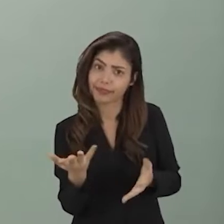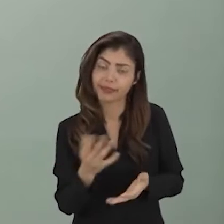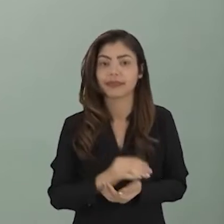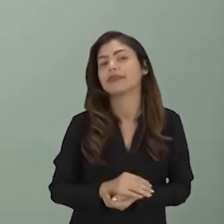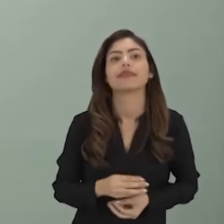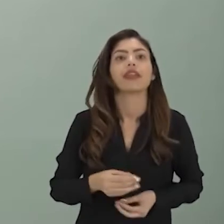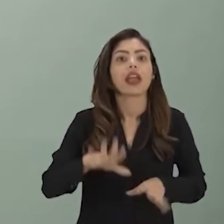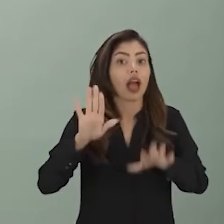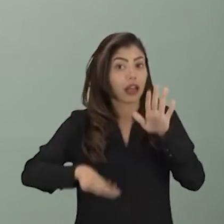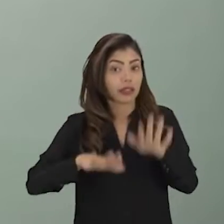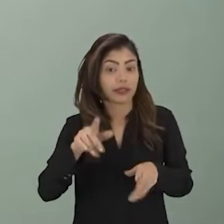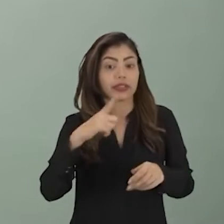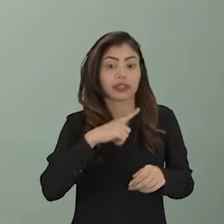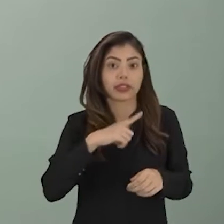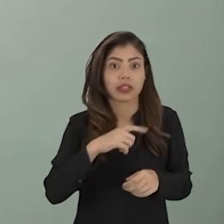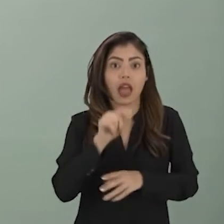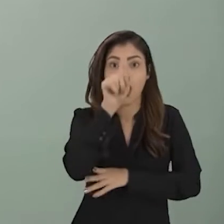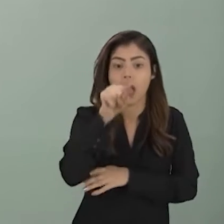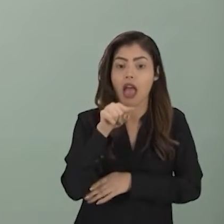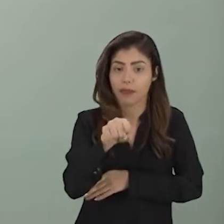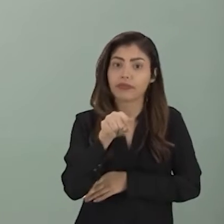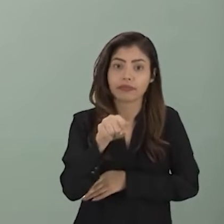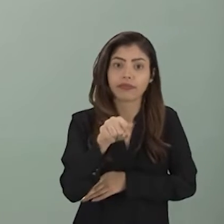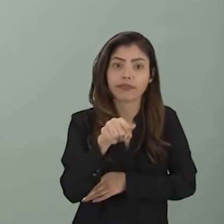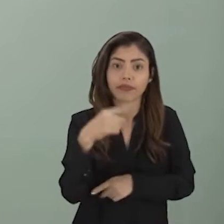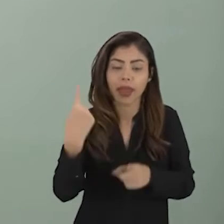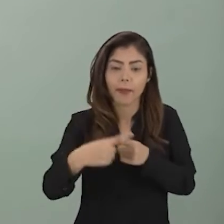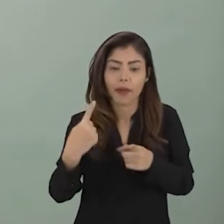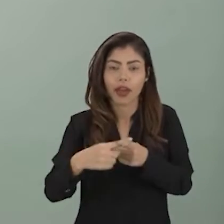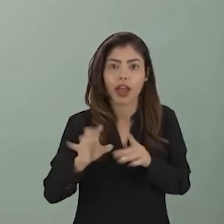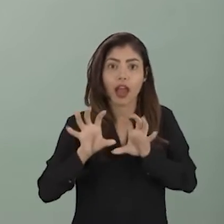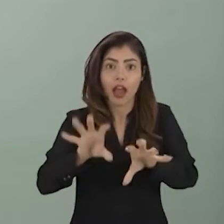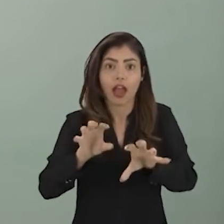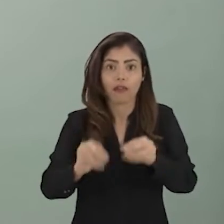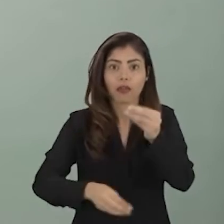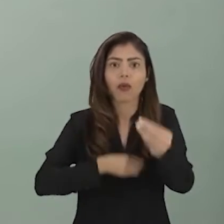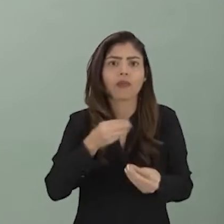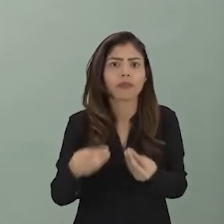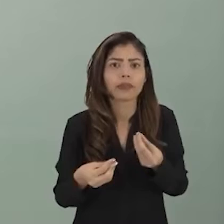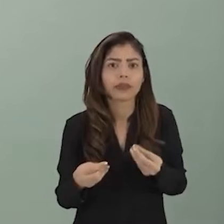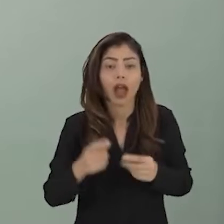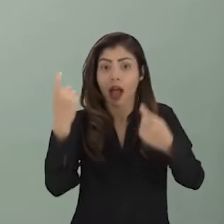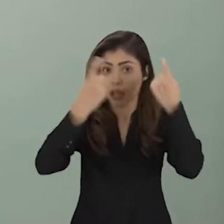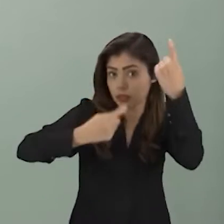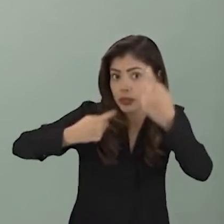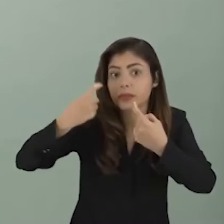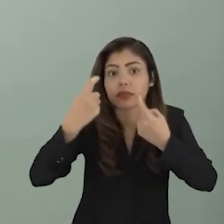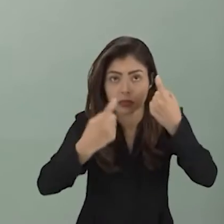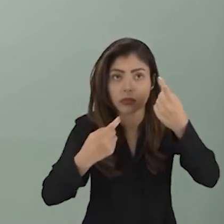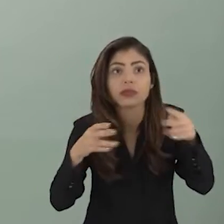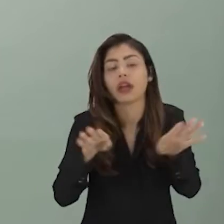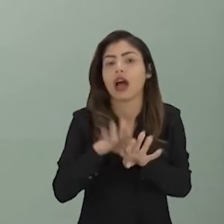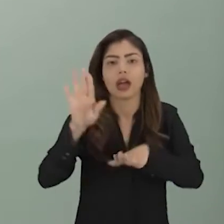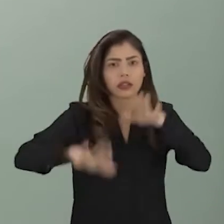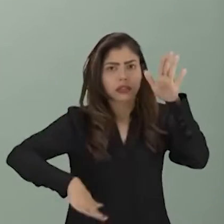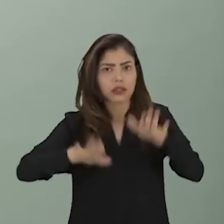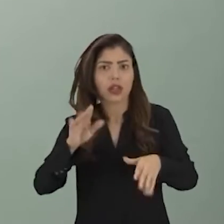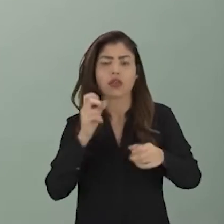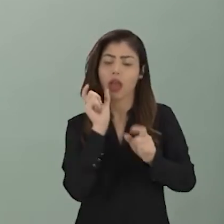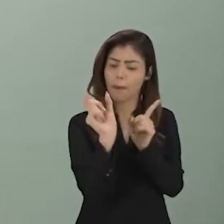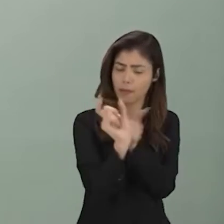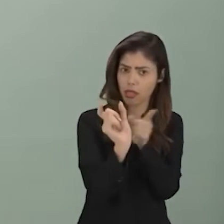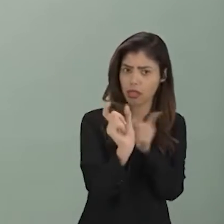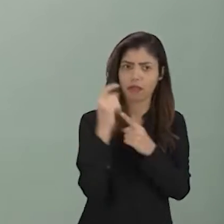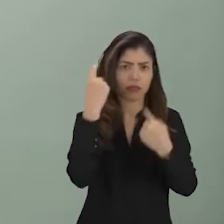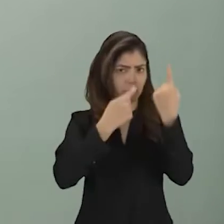gente? E geralmente a gente exclama após uma interjeição porque elas servem justamente para isso, para expressar, né? Às vezes o que as